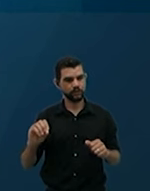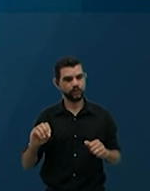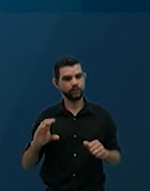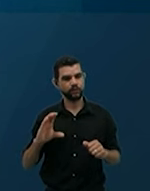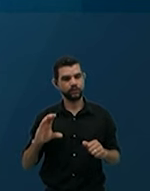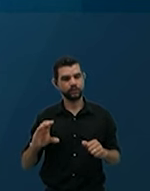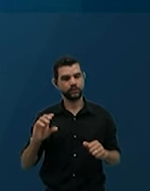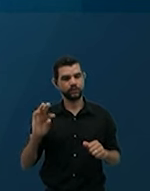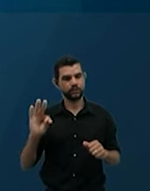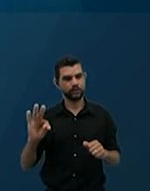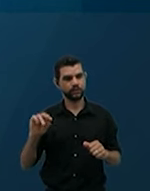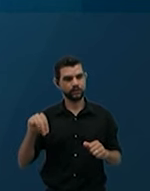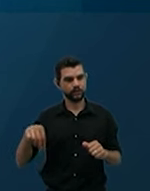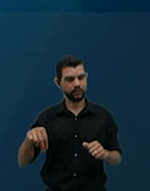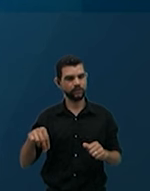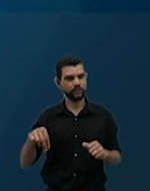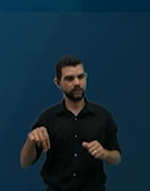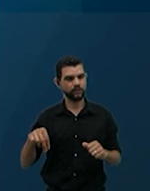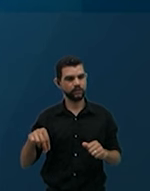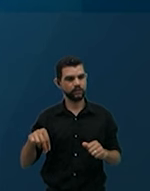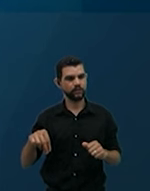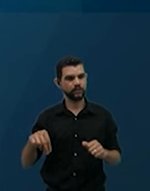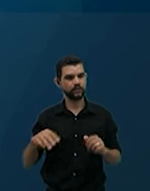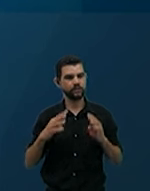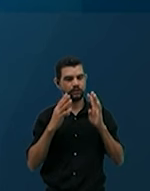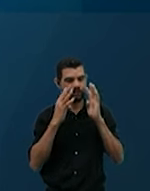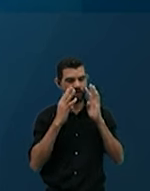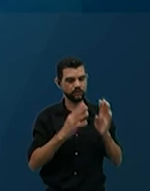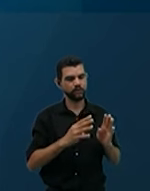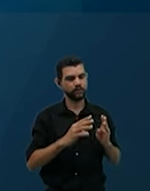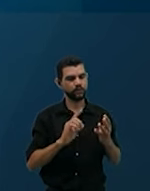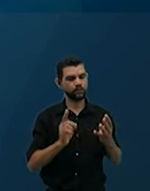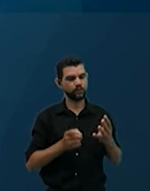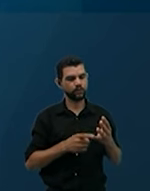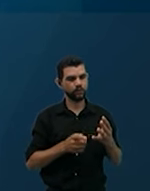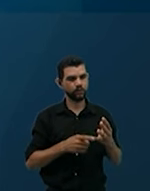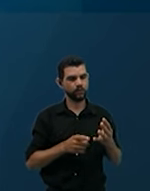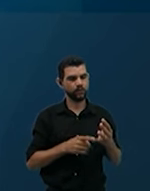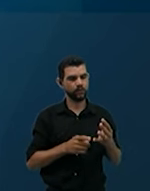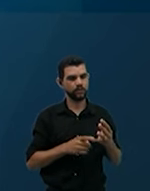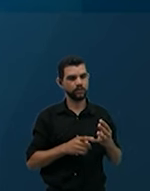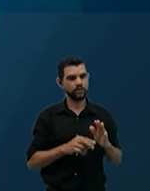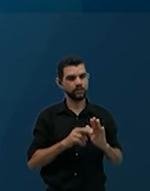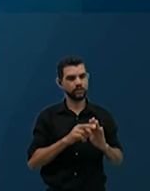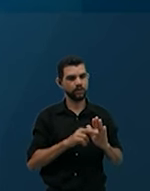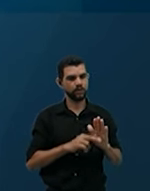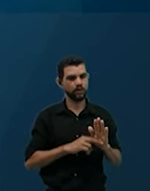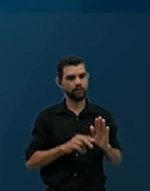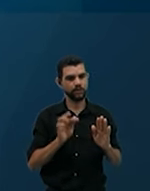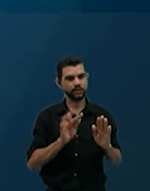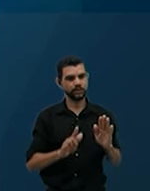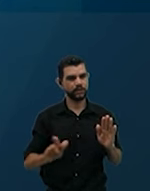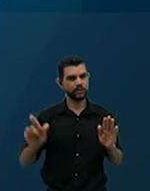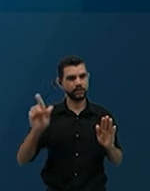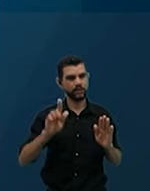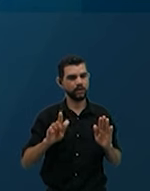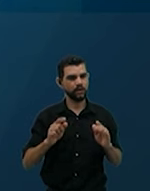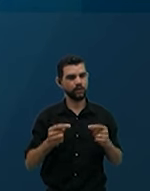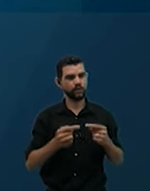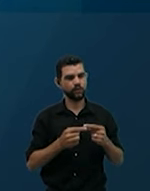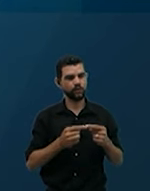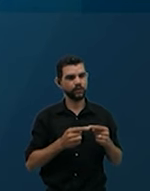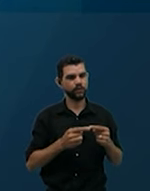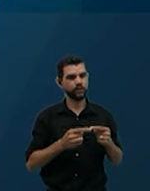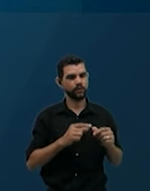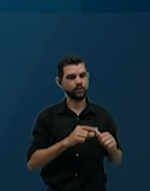4. Em atenção à norma geral sobre a responsabilidade tributária trazida pelo artigo 128 do